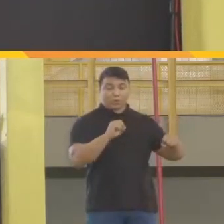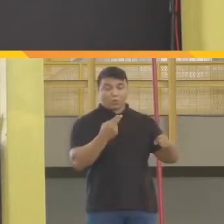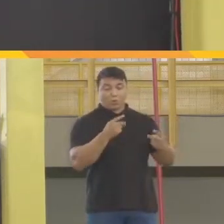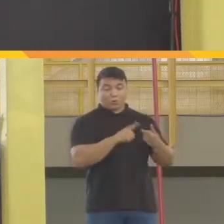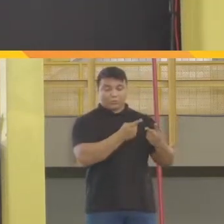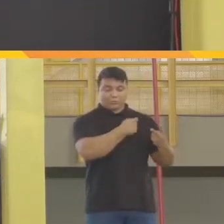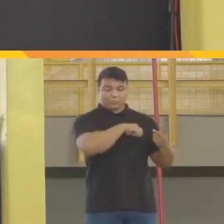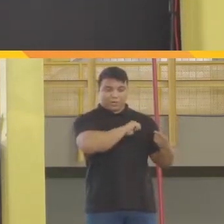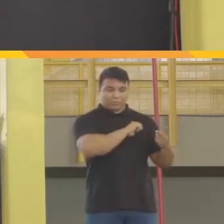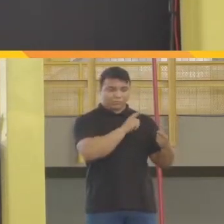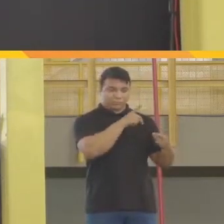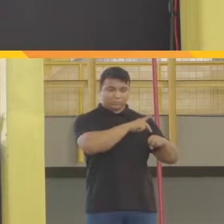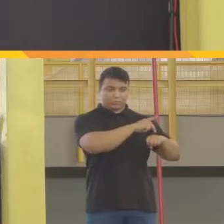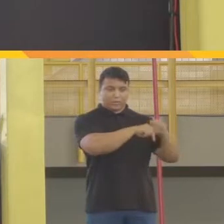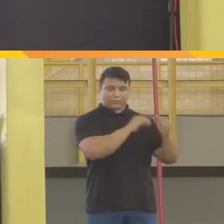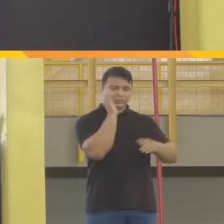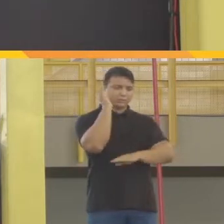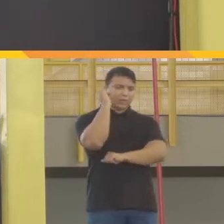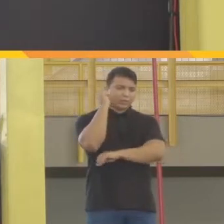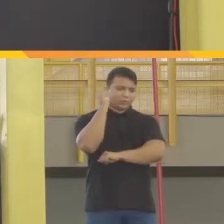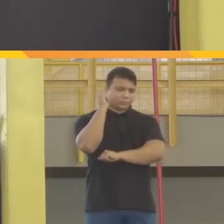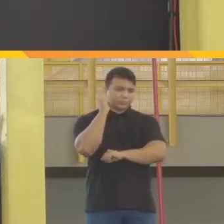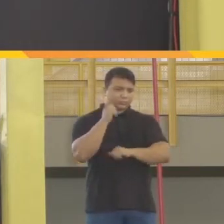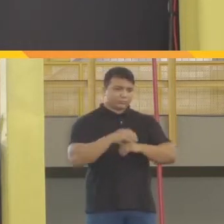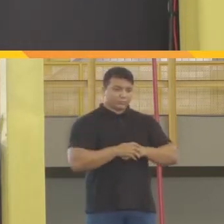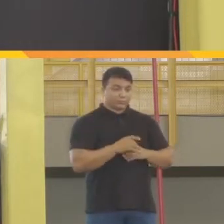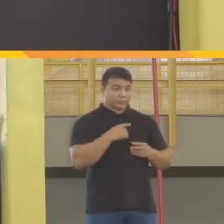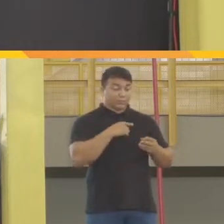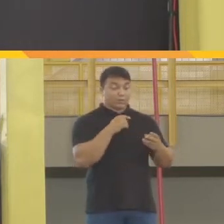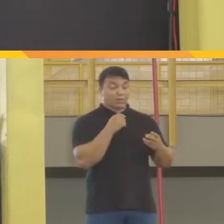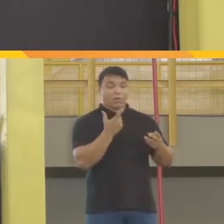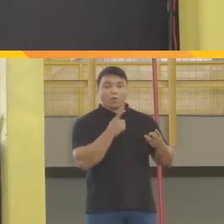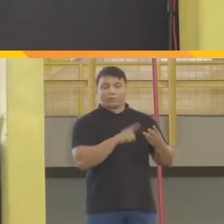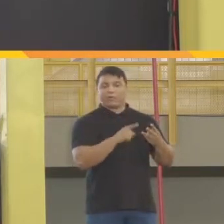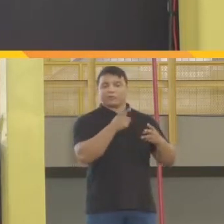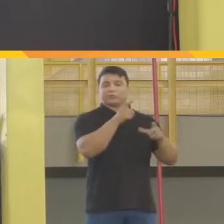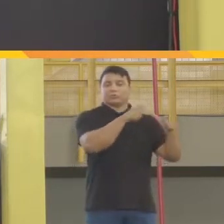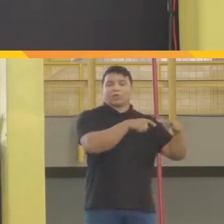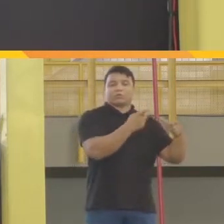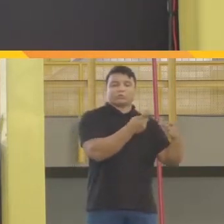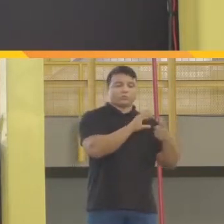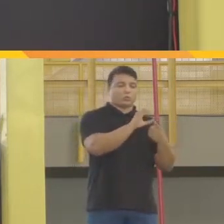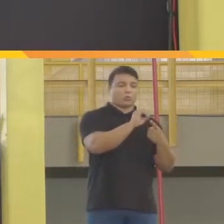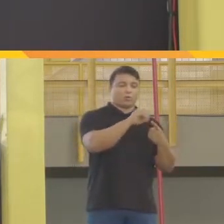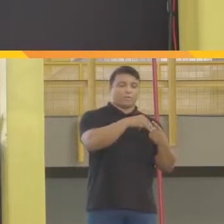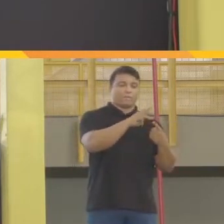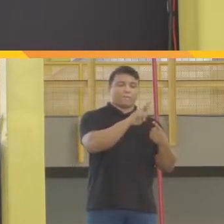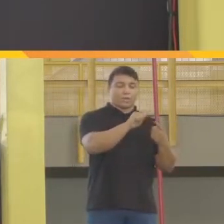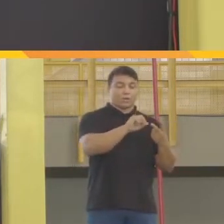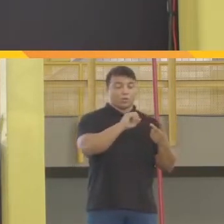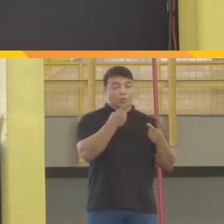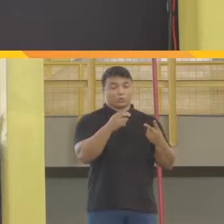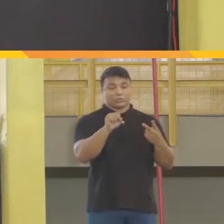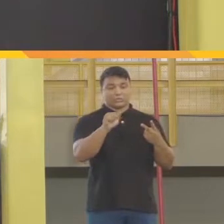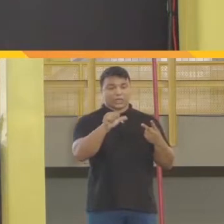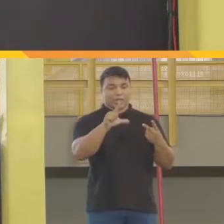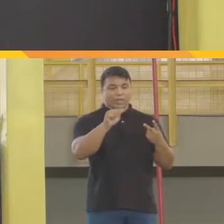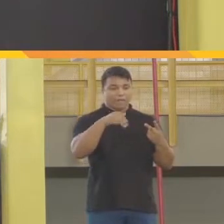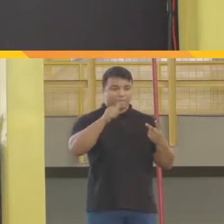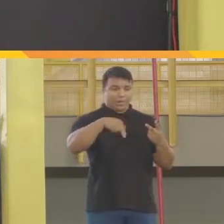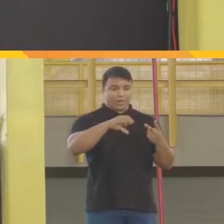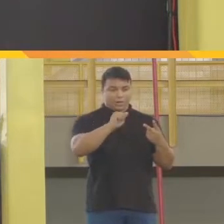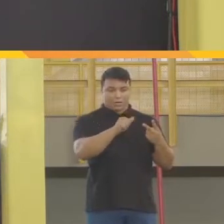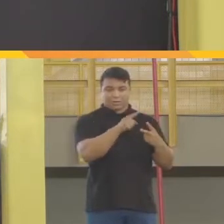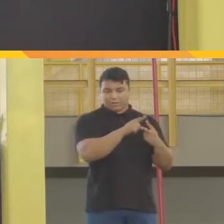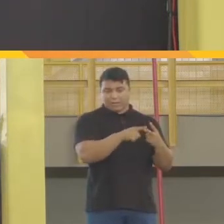Coimbra, ou para Salamanca. E quem era muito rico, ia ou para a França ou para a Inglaterra.